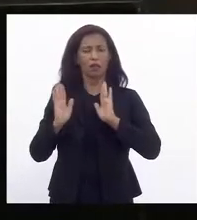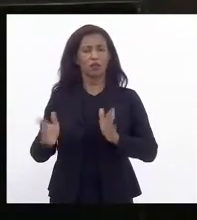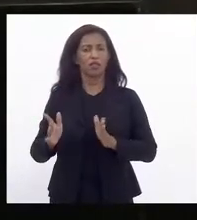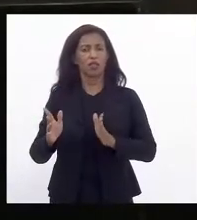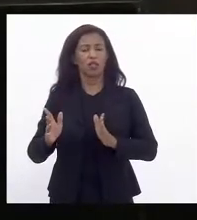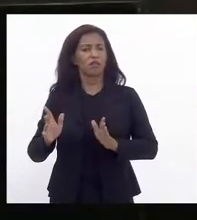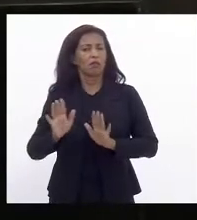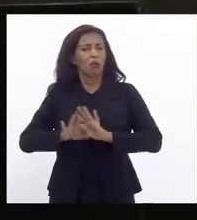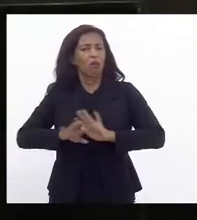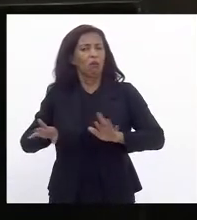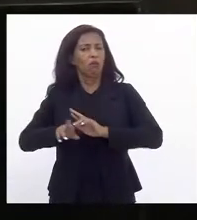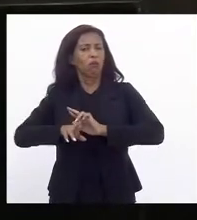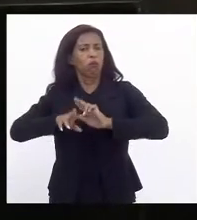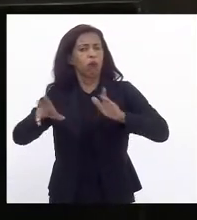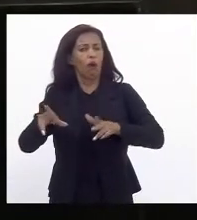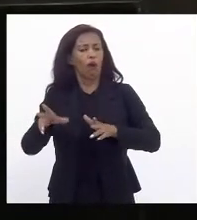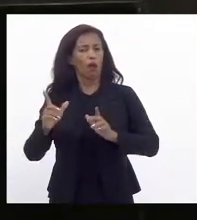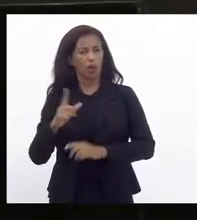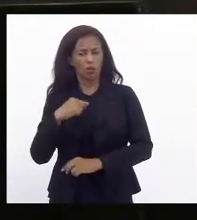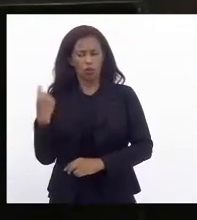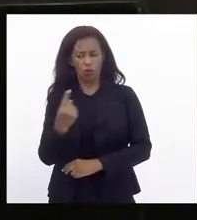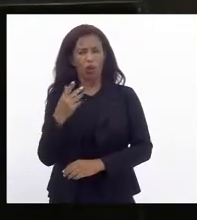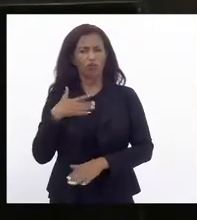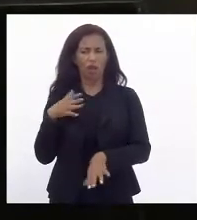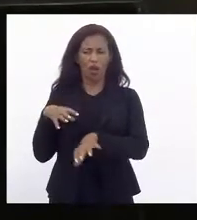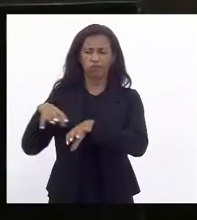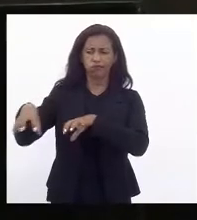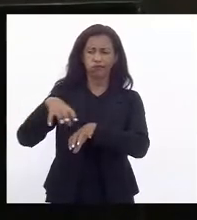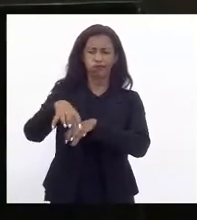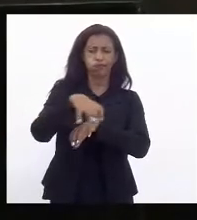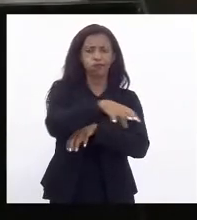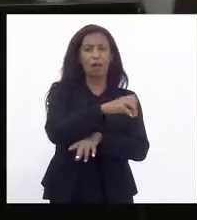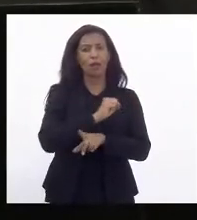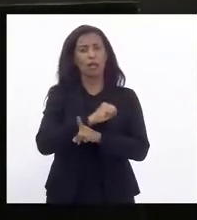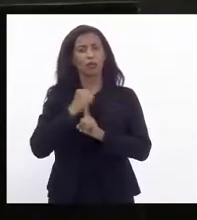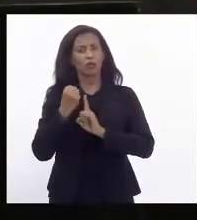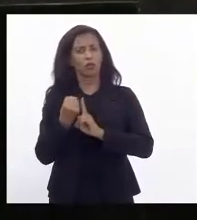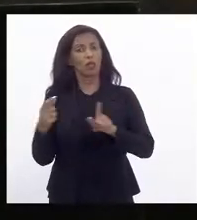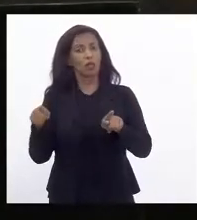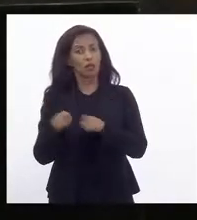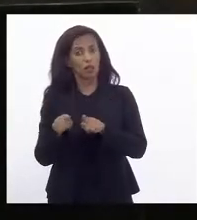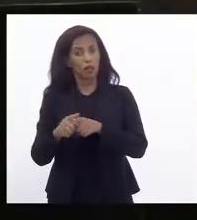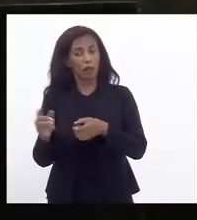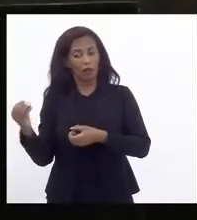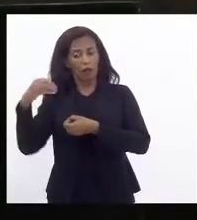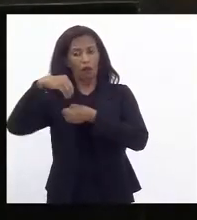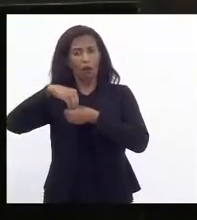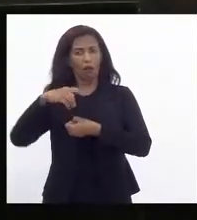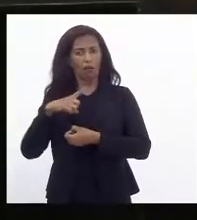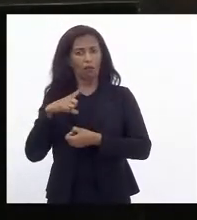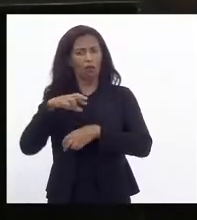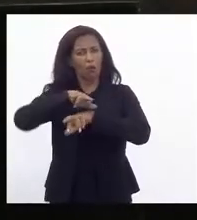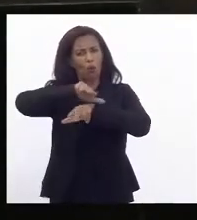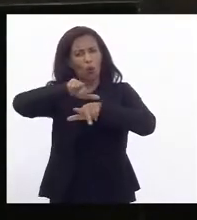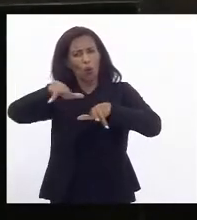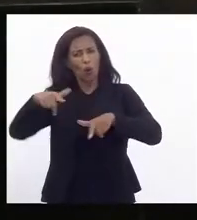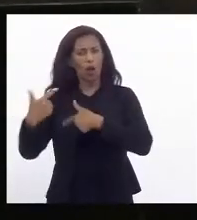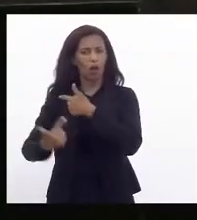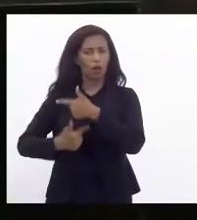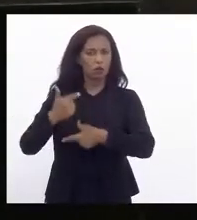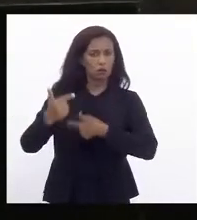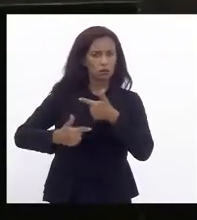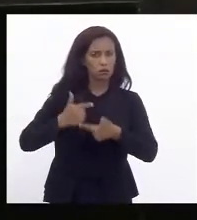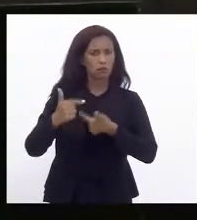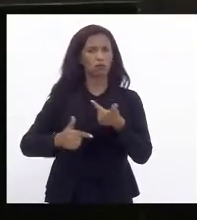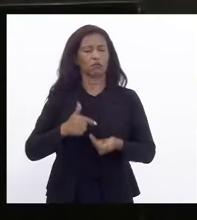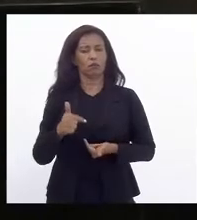se faz mais. Ocupamos muitos espaços na sociedade, inclusive, temos múltiplas jornadas a partir